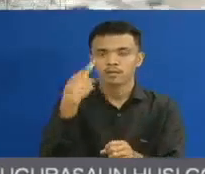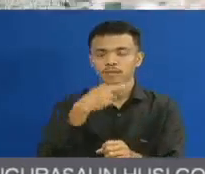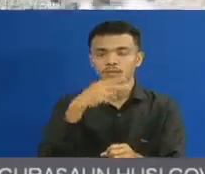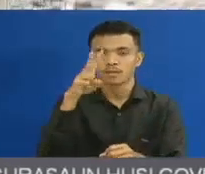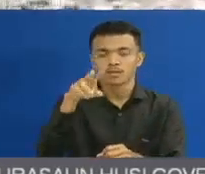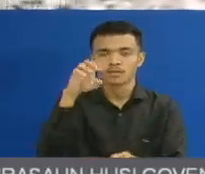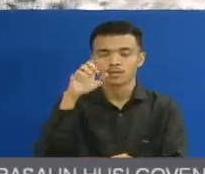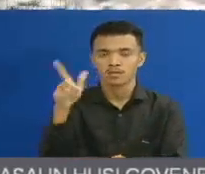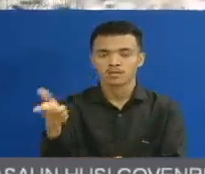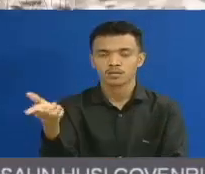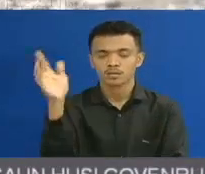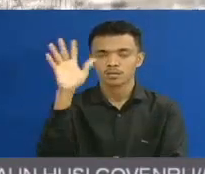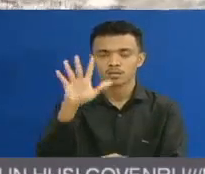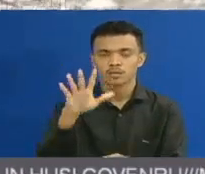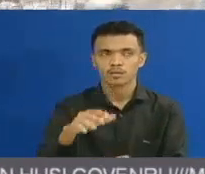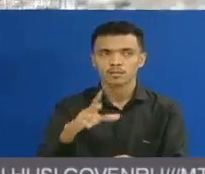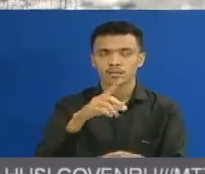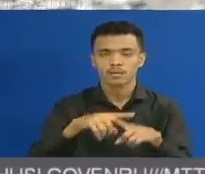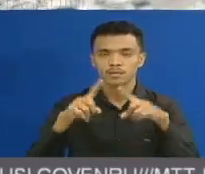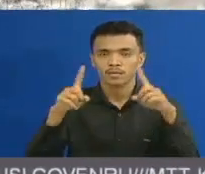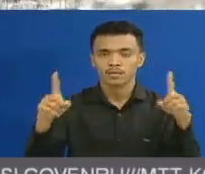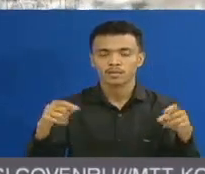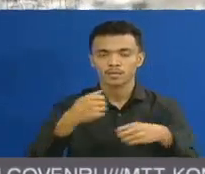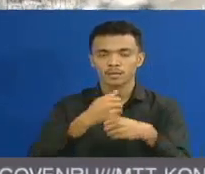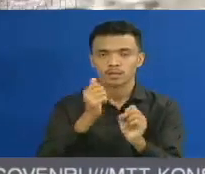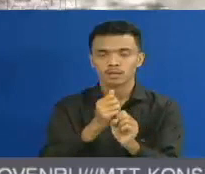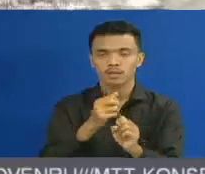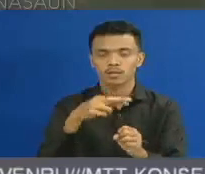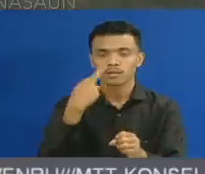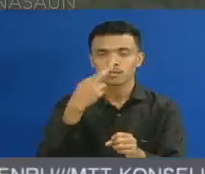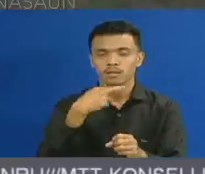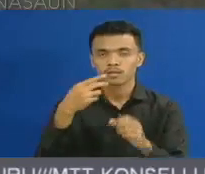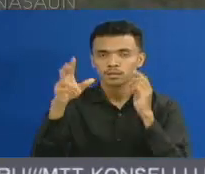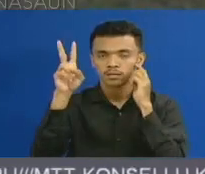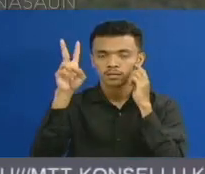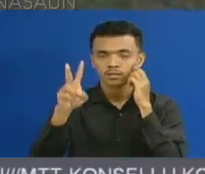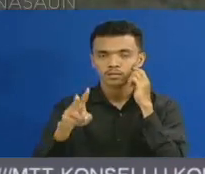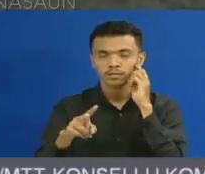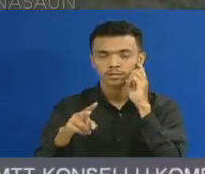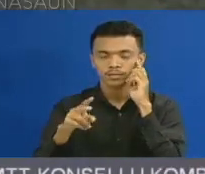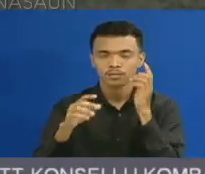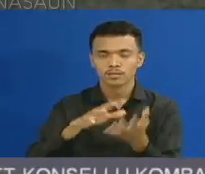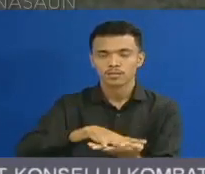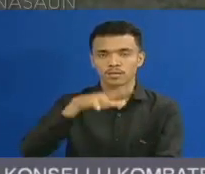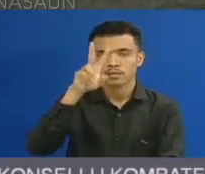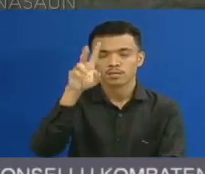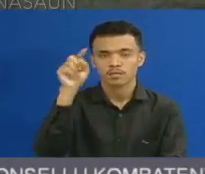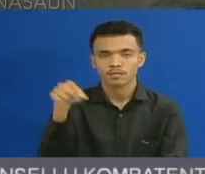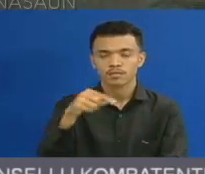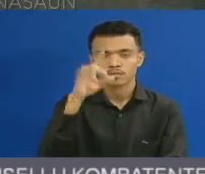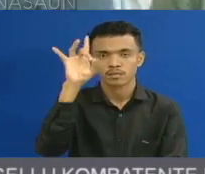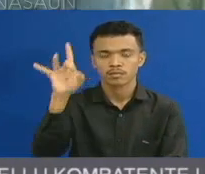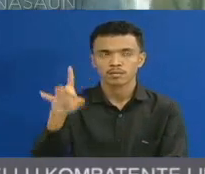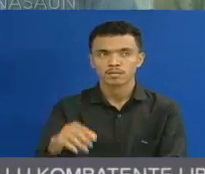rua Ruanulo Recin Lima e Araibere. Mai bem consegue produzir hectares rua, o hare toneladas rua, vírgula